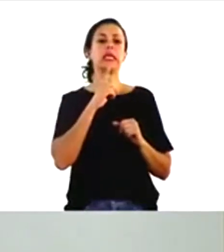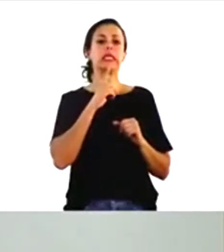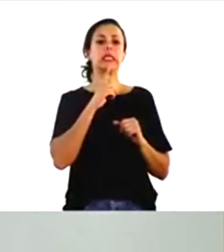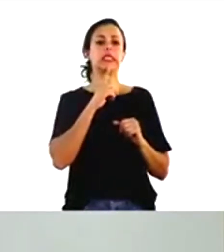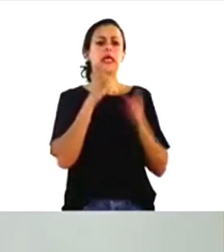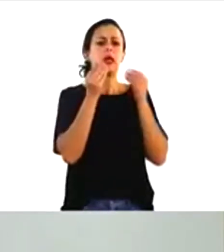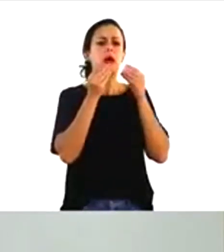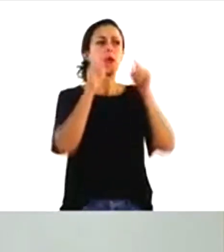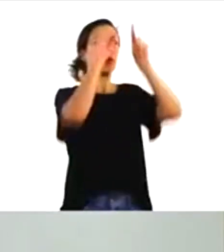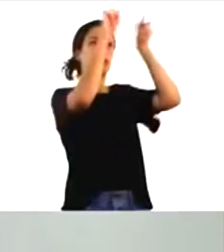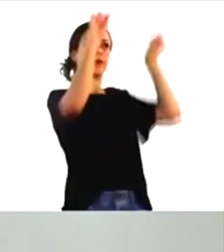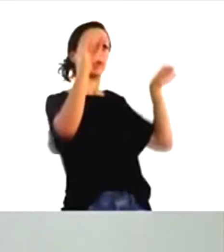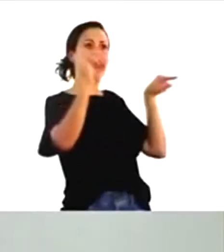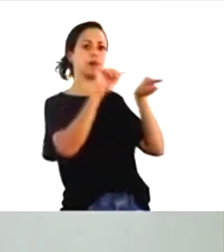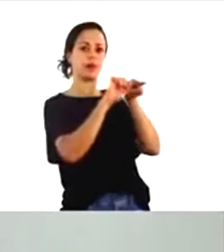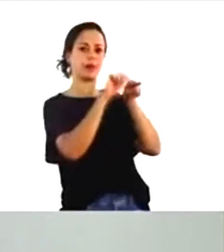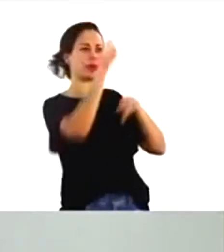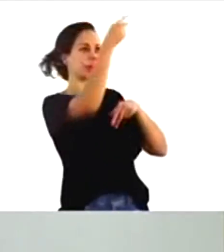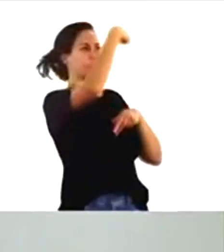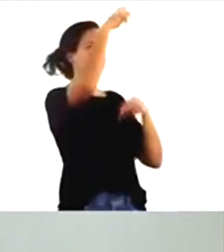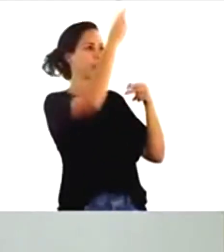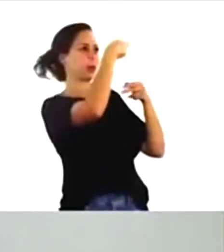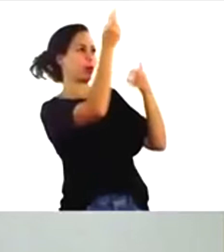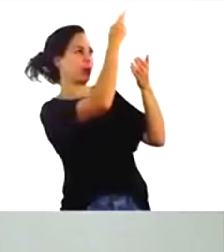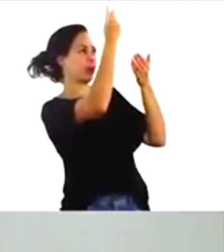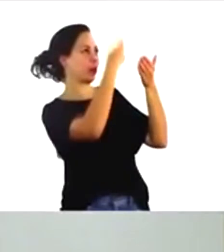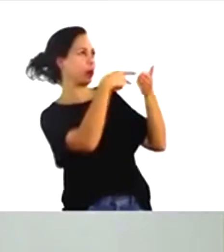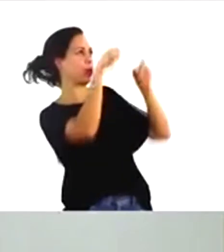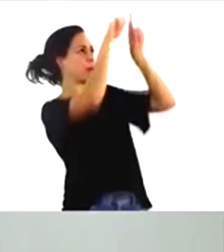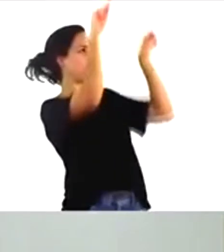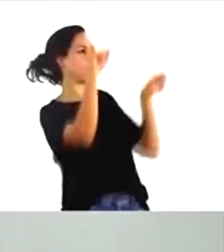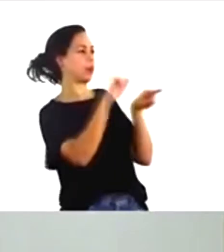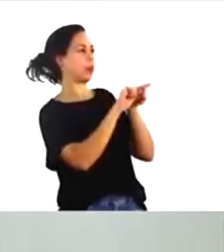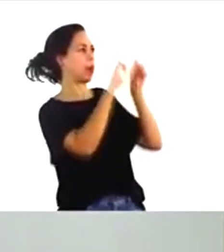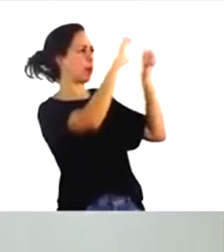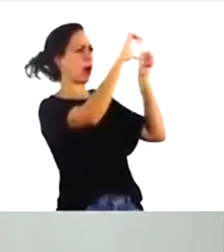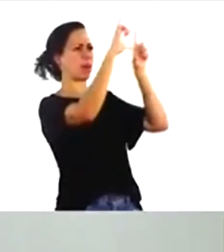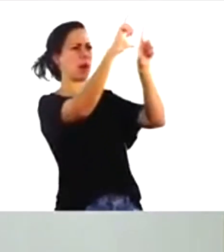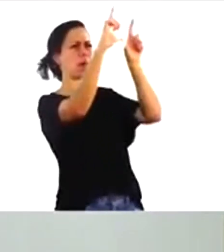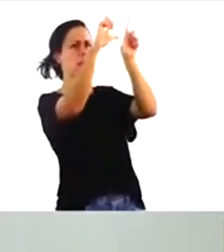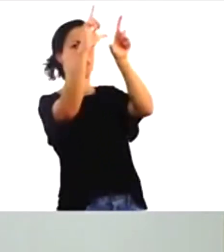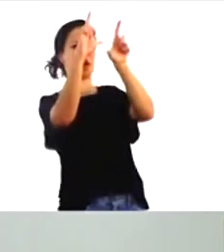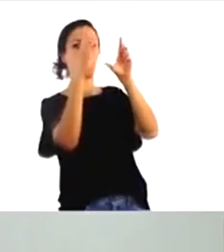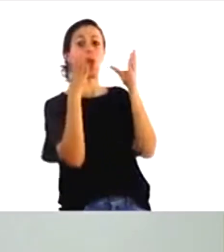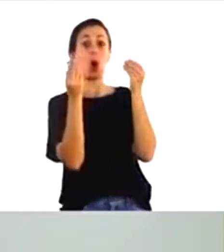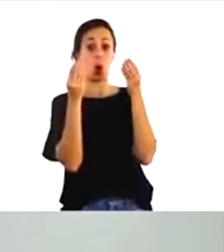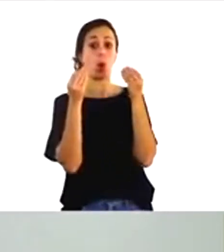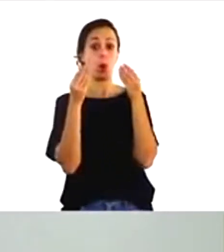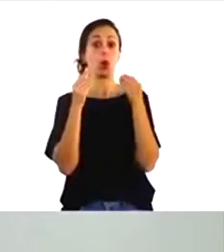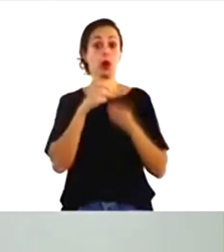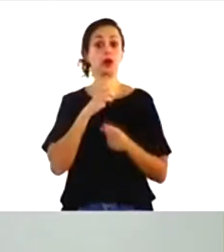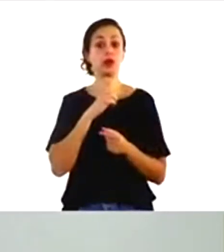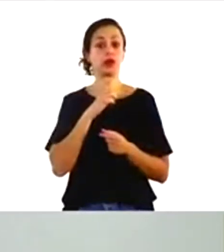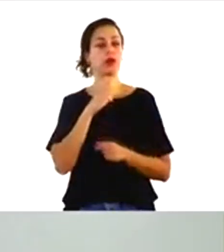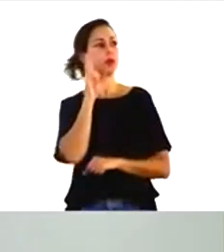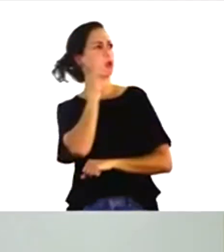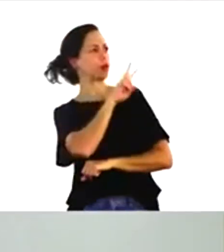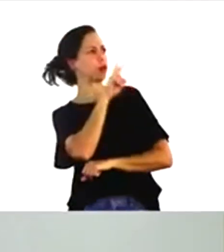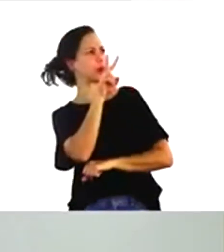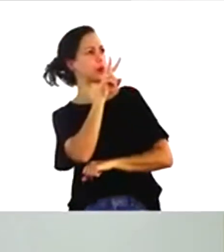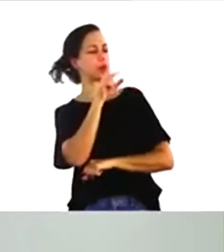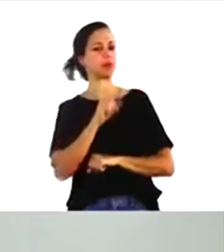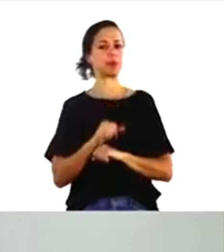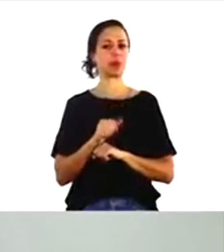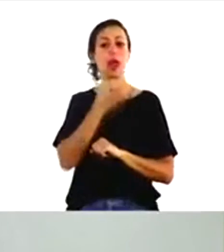E quando o seu pai morreu, o seu pai disse que ele não podia repartir o